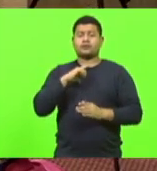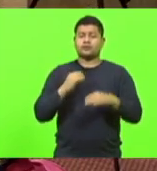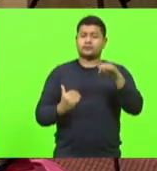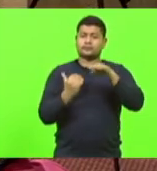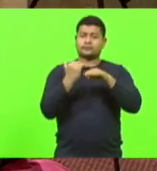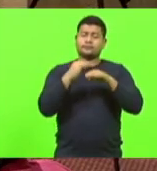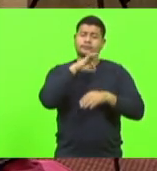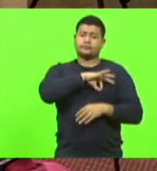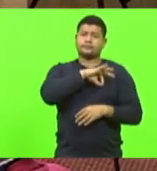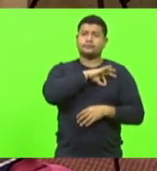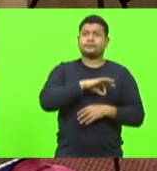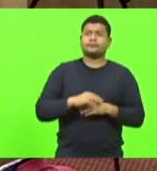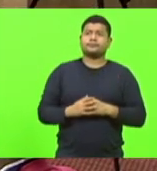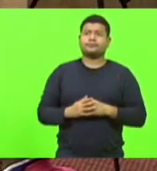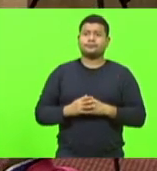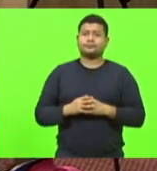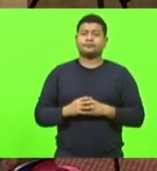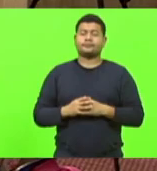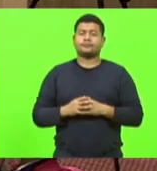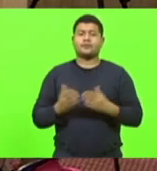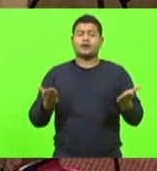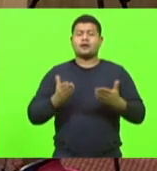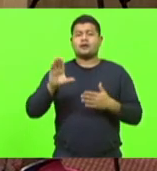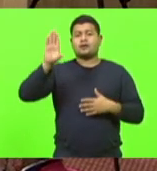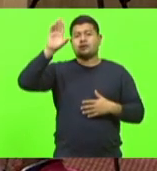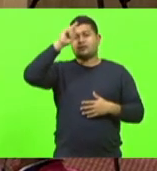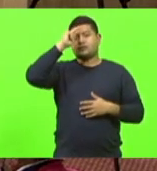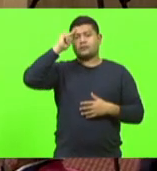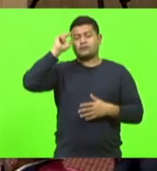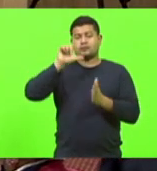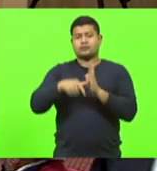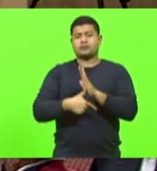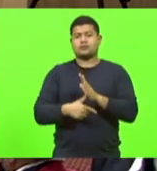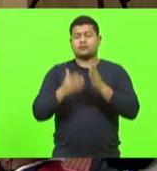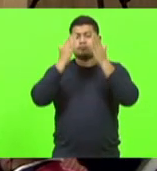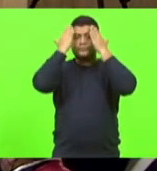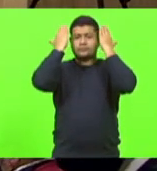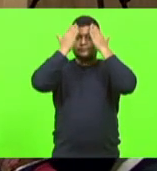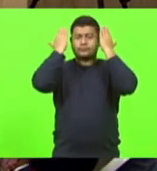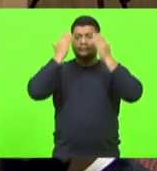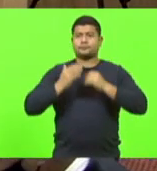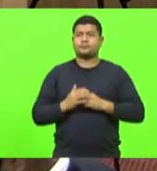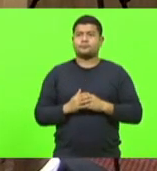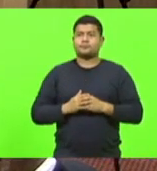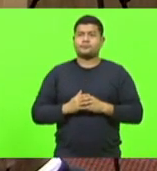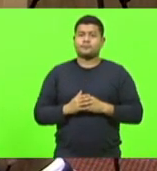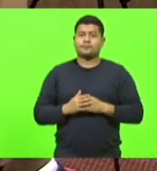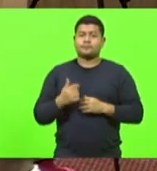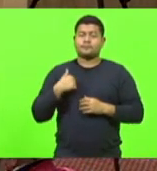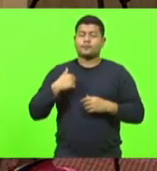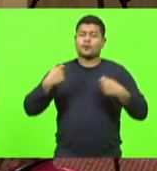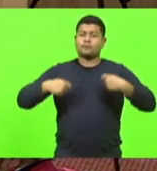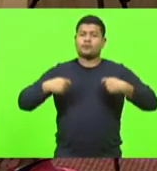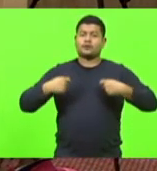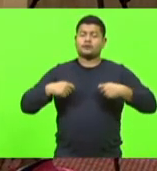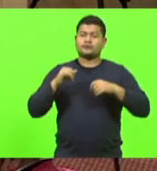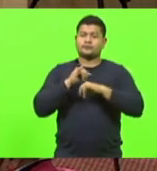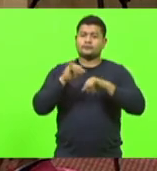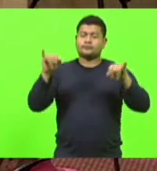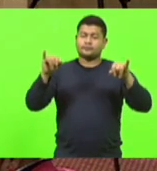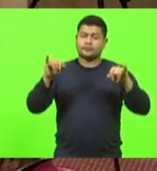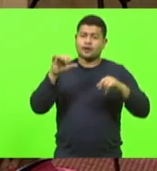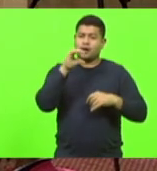palavra deputada Paulinha na sequência Deputado José Milton Scheffer se me permitisse uma presidente eu preciso aqui fazer uma manifestação